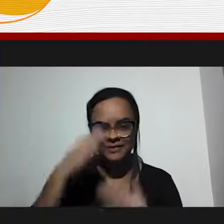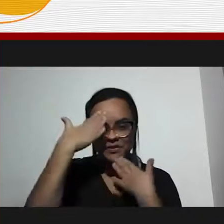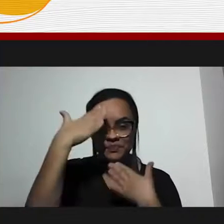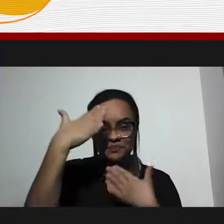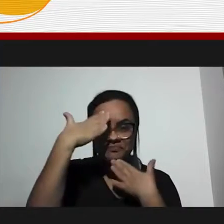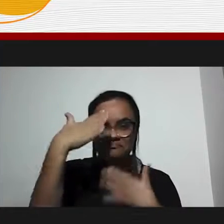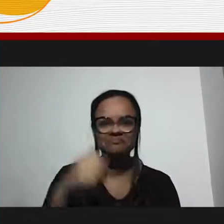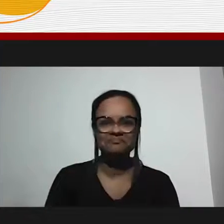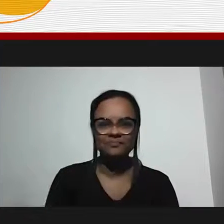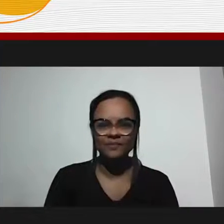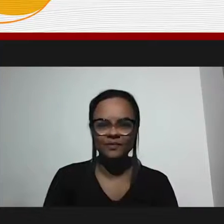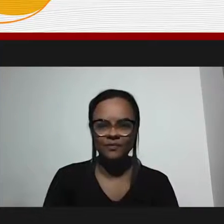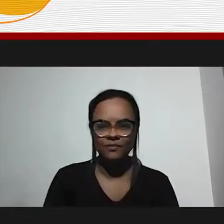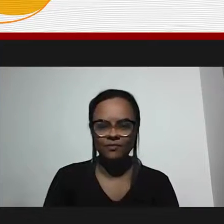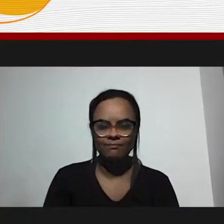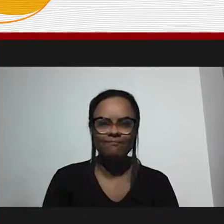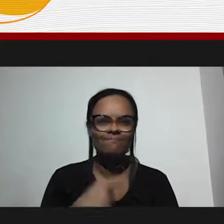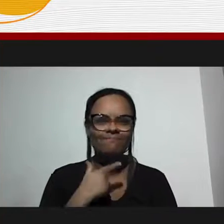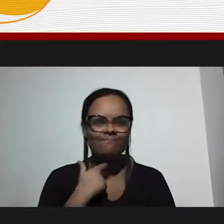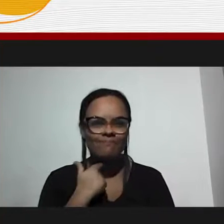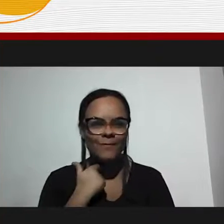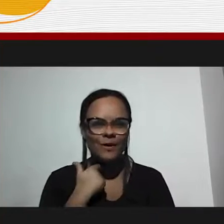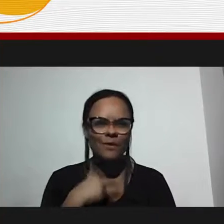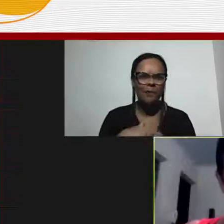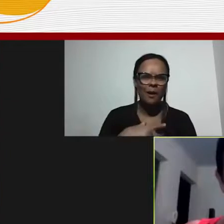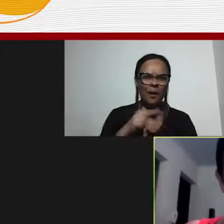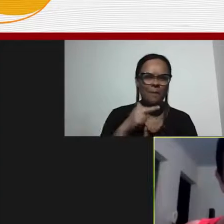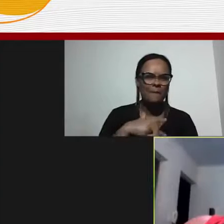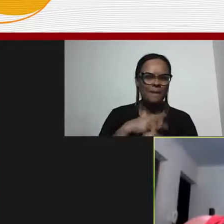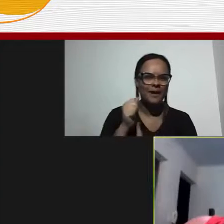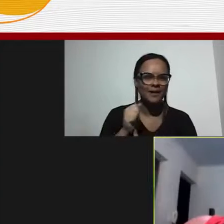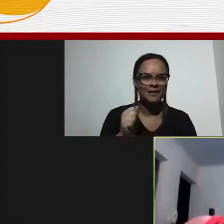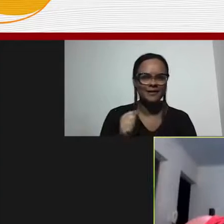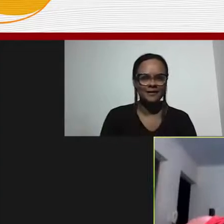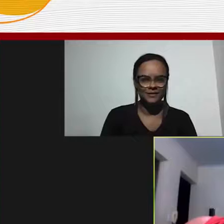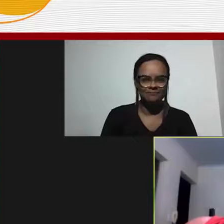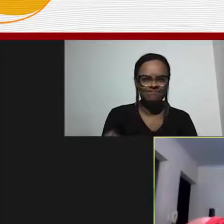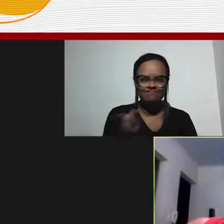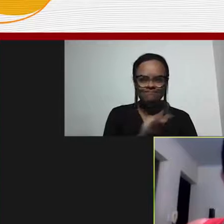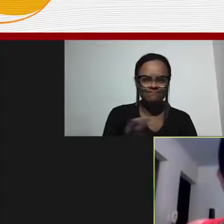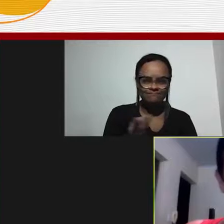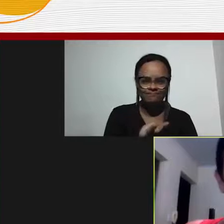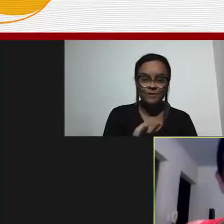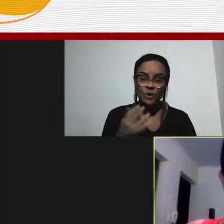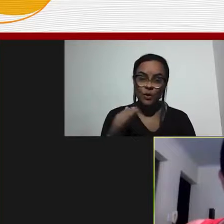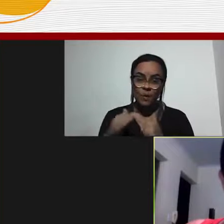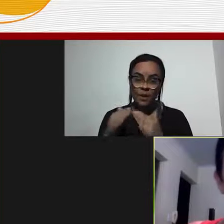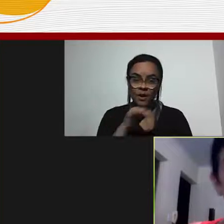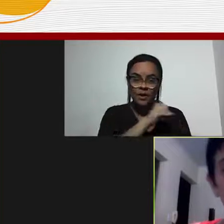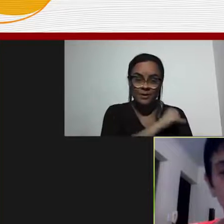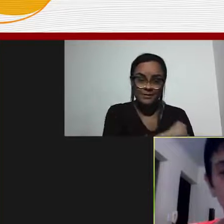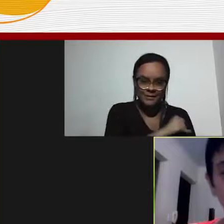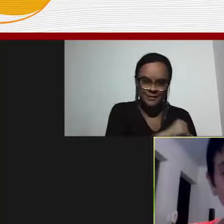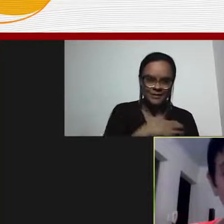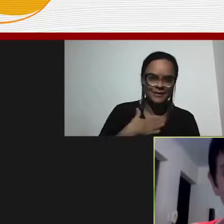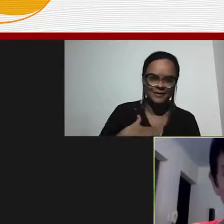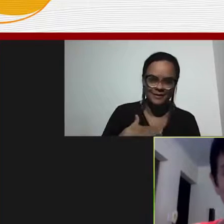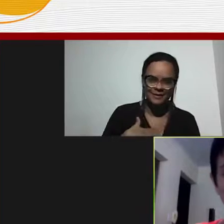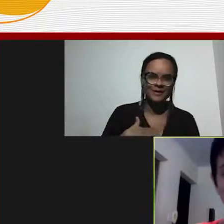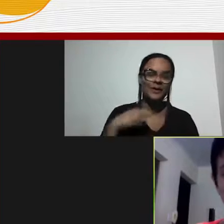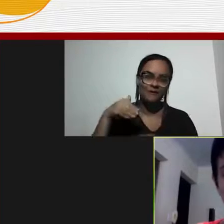agradeço. Olha, desejo sucesso para você, viu, na sua candidatura. Se eu morasse no Rio de Janeiro, votaria em você, com